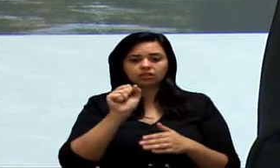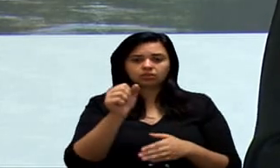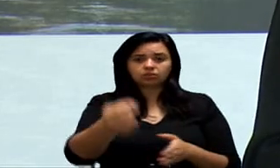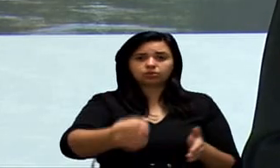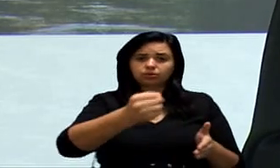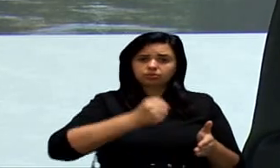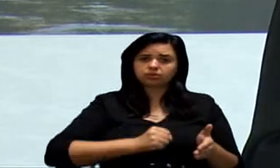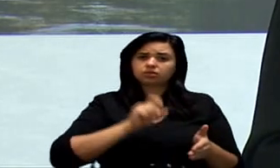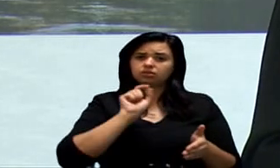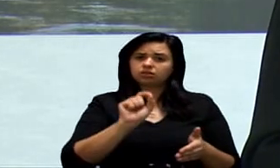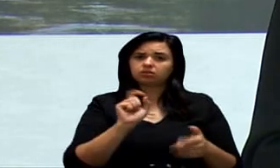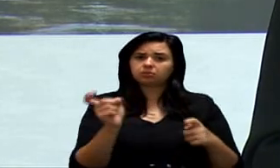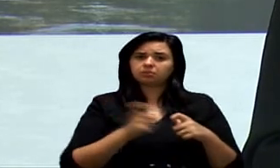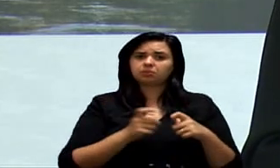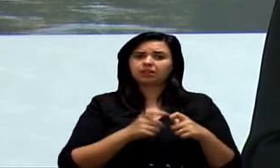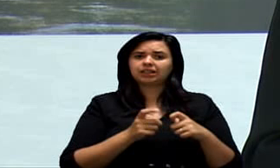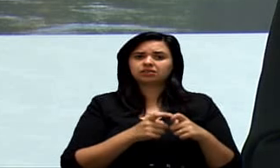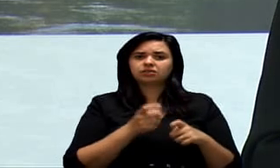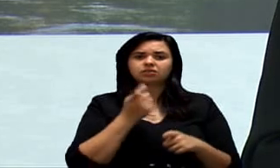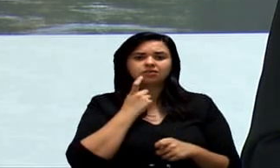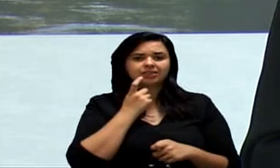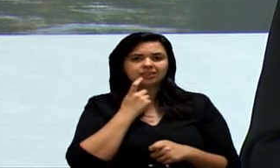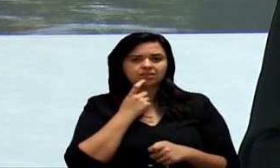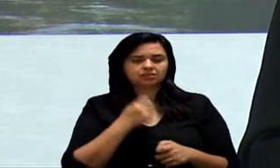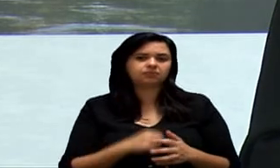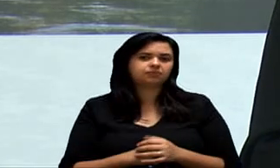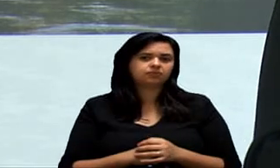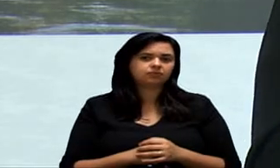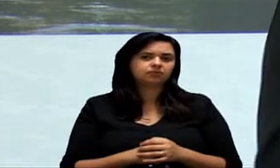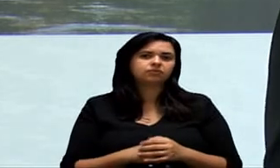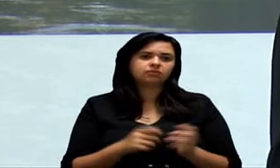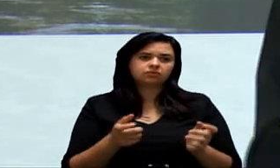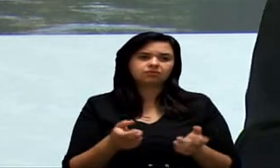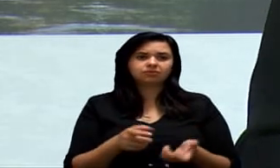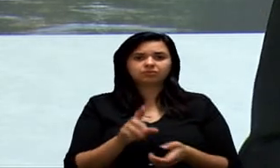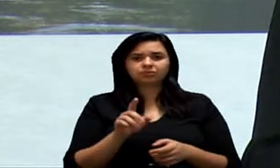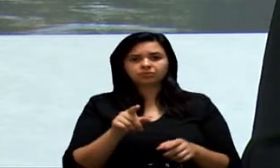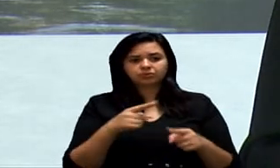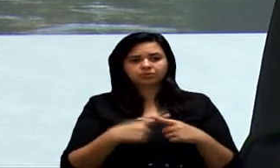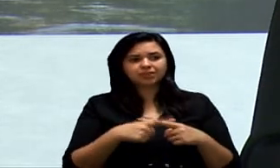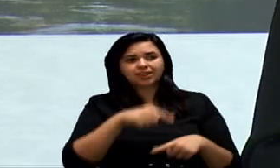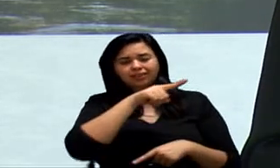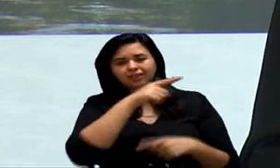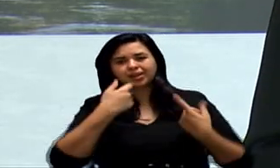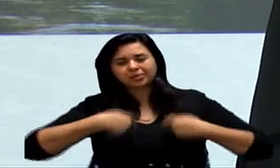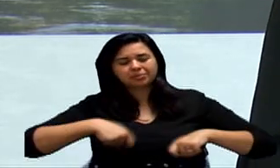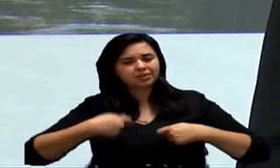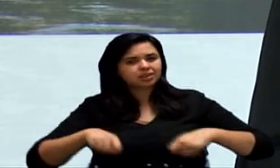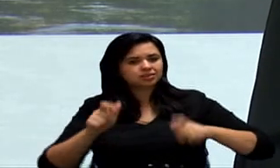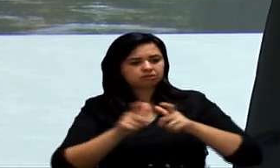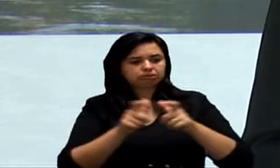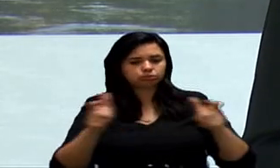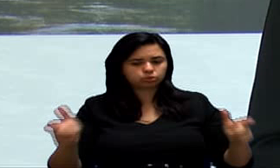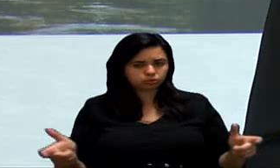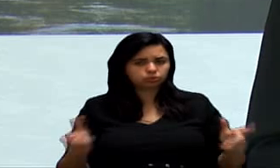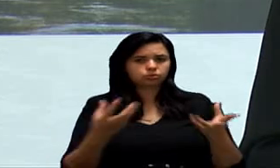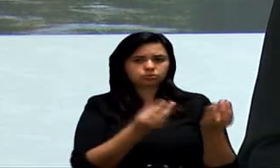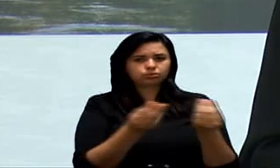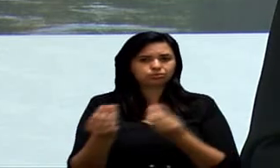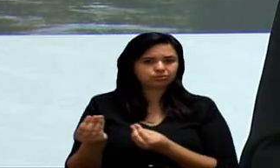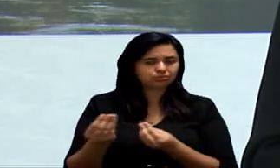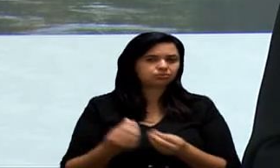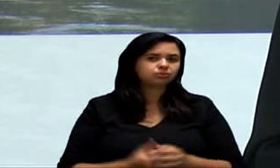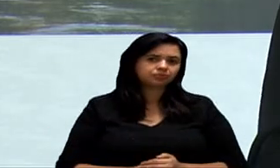odontológico, até num período maior, porque a necessidade ali da região, do bairro, a